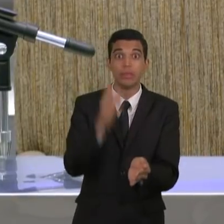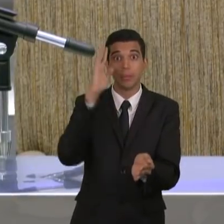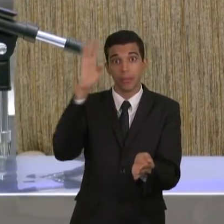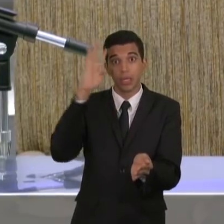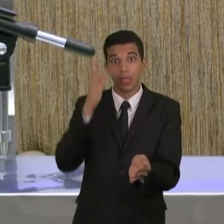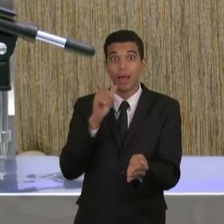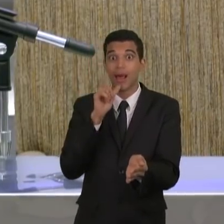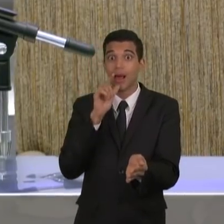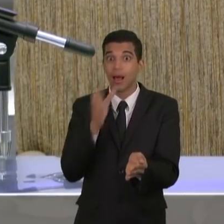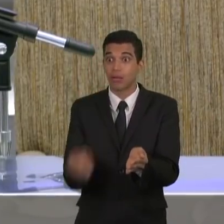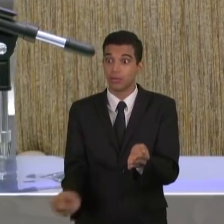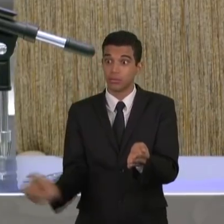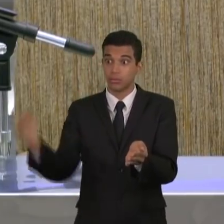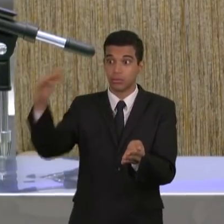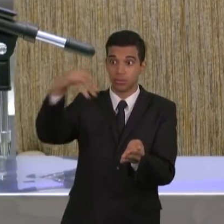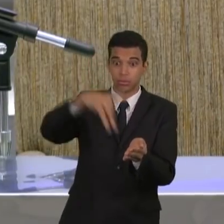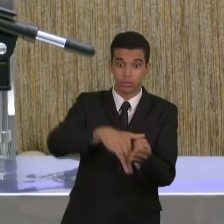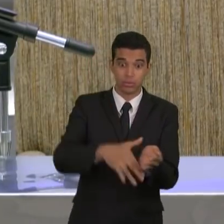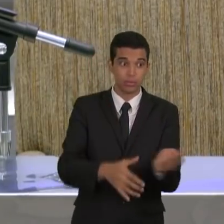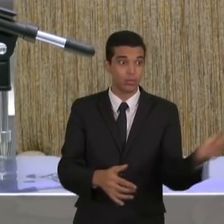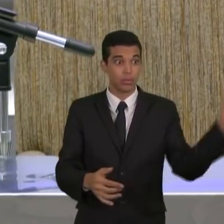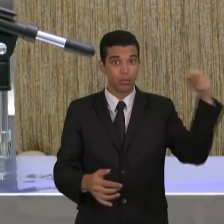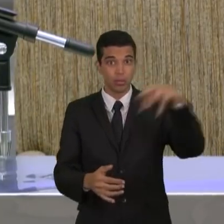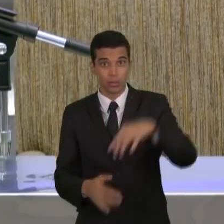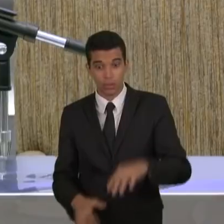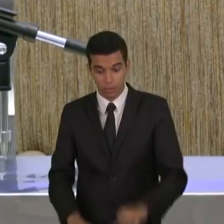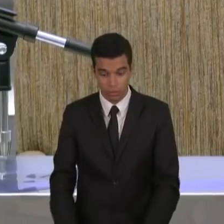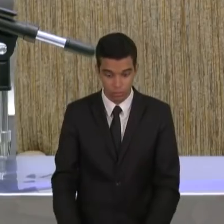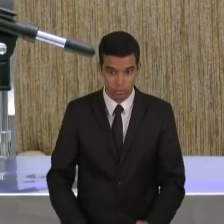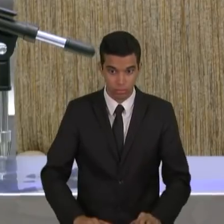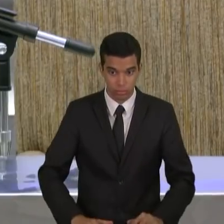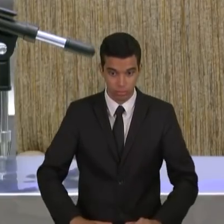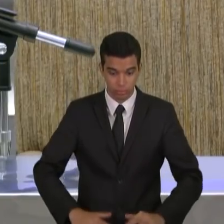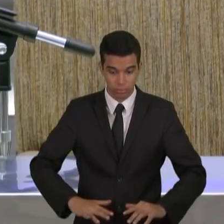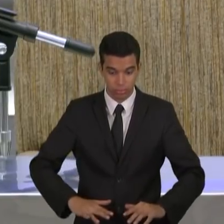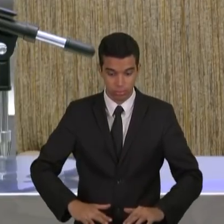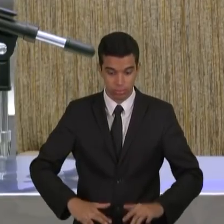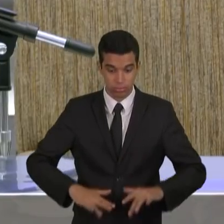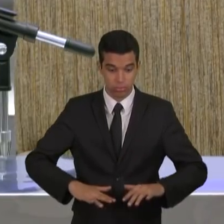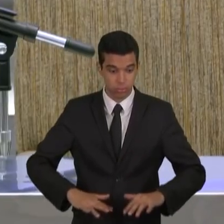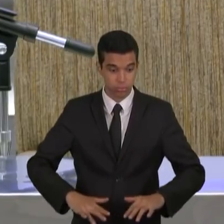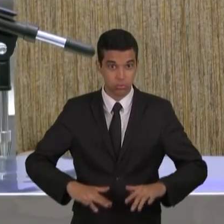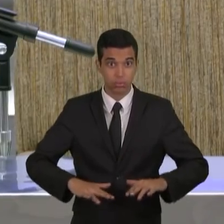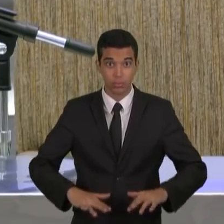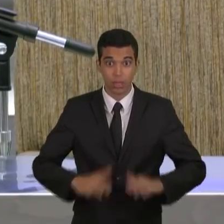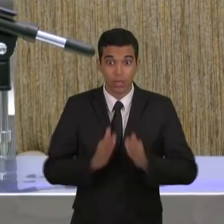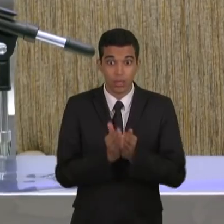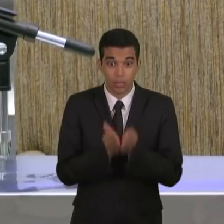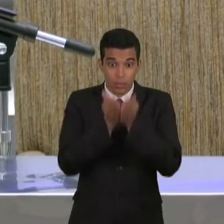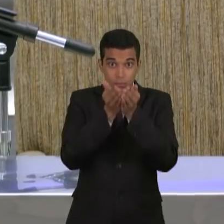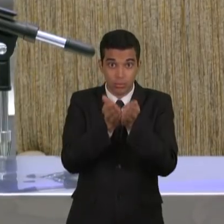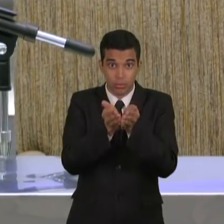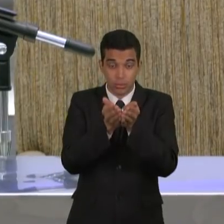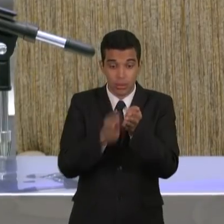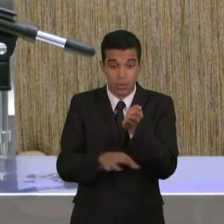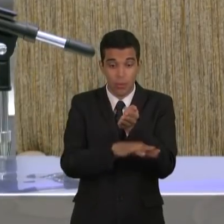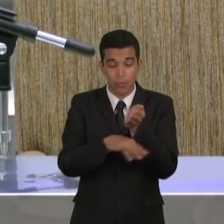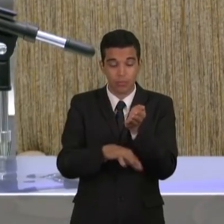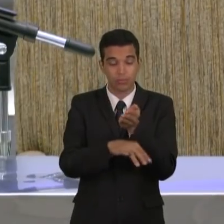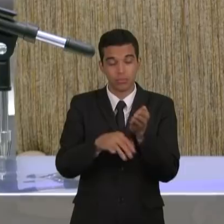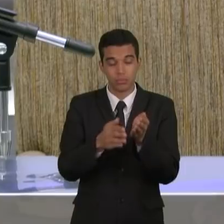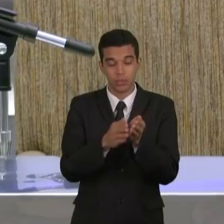imagina lá entrar e começar a ficar aí Ela encher encher encher encher e o barco afundar